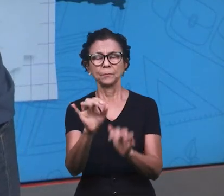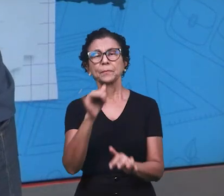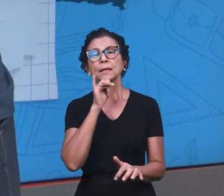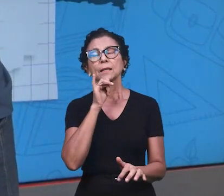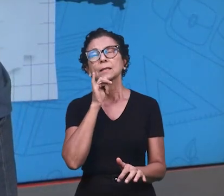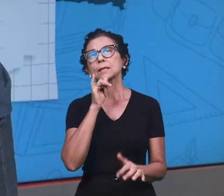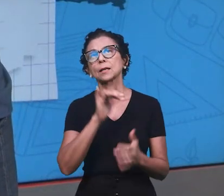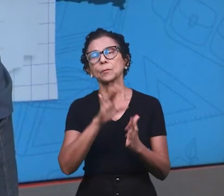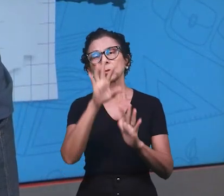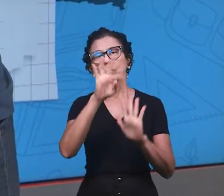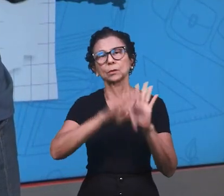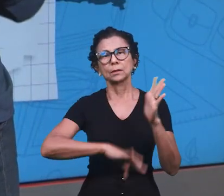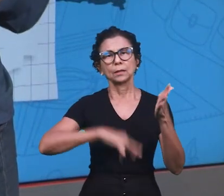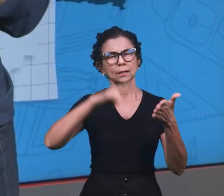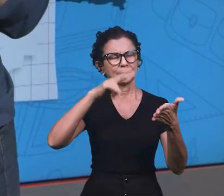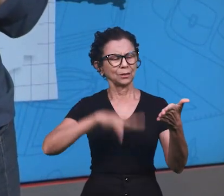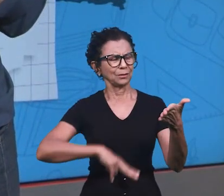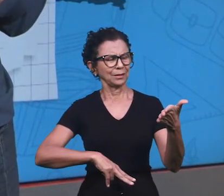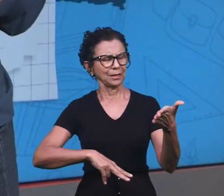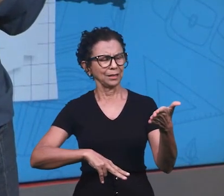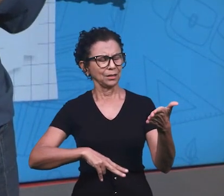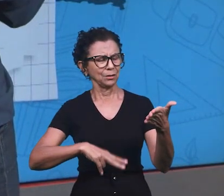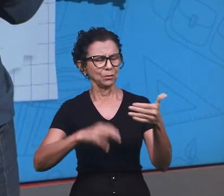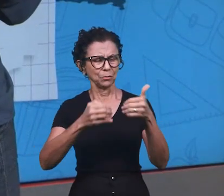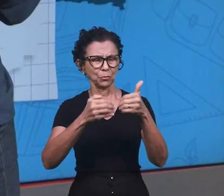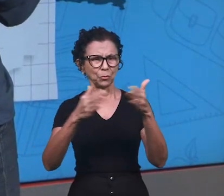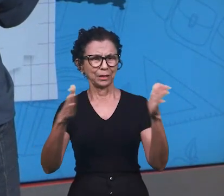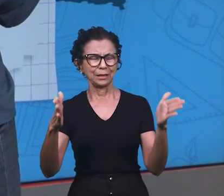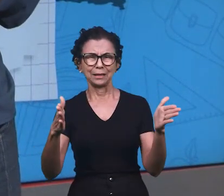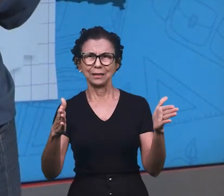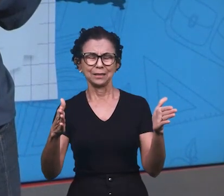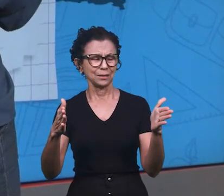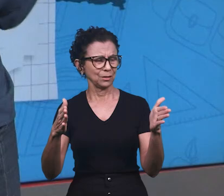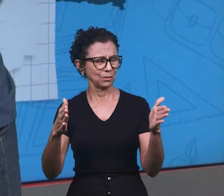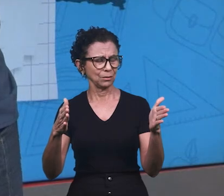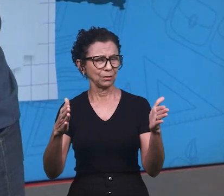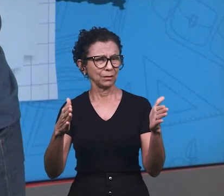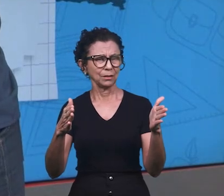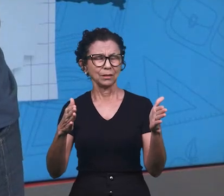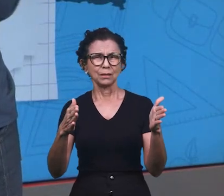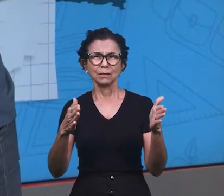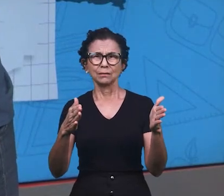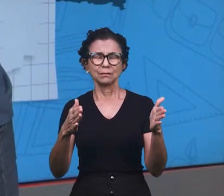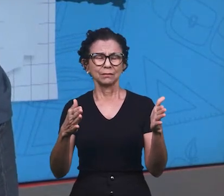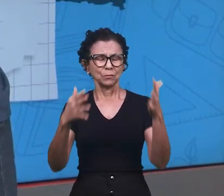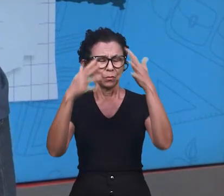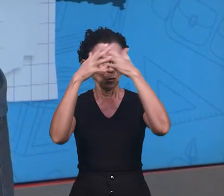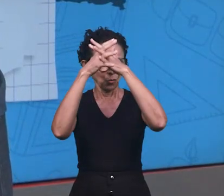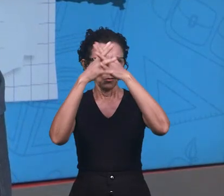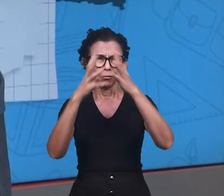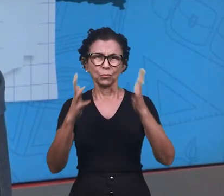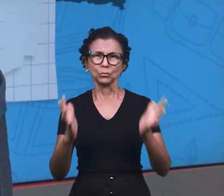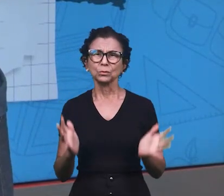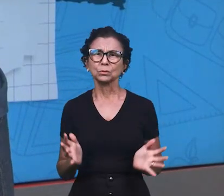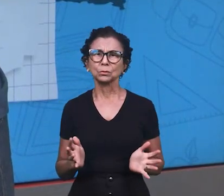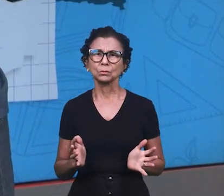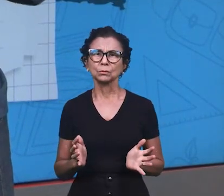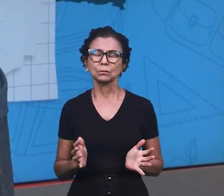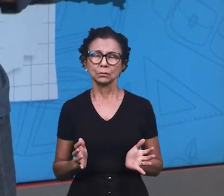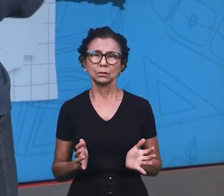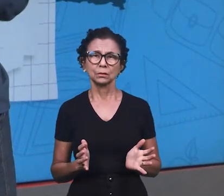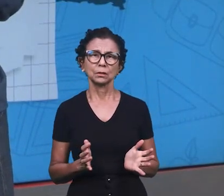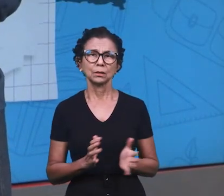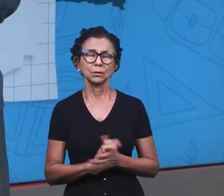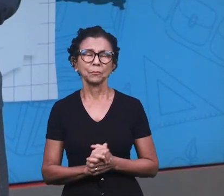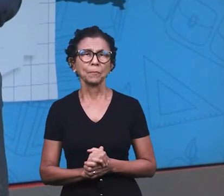aconteceu, eu leio a introdução, quando eu chego no desenvolvimento, parece que eu estou lendo um desenvolvimento de outro texto e não daquela introdução, né?